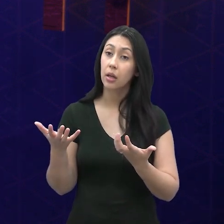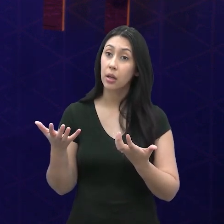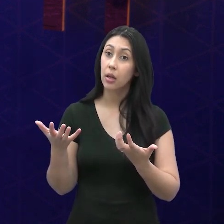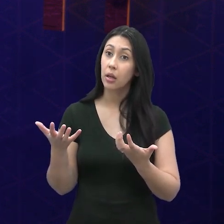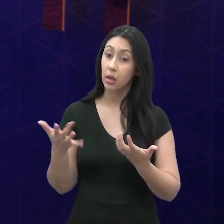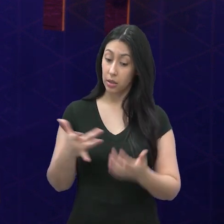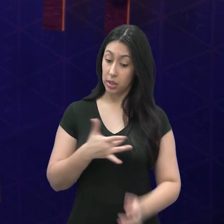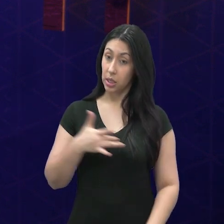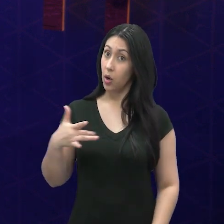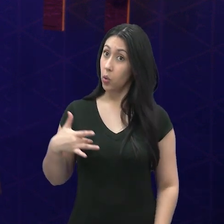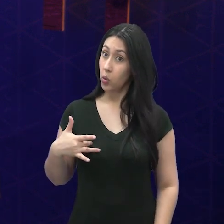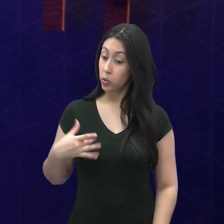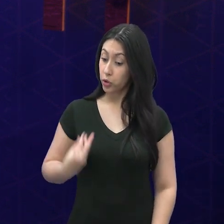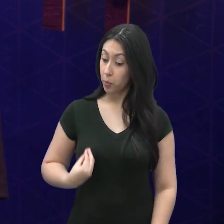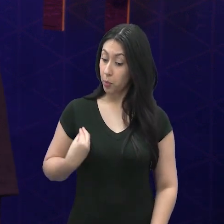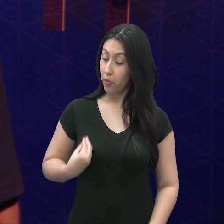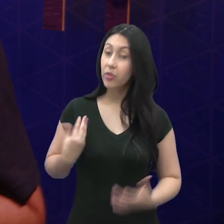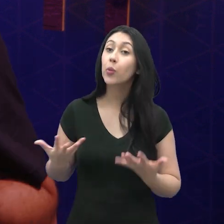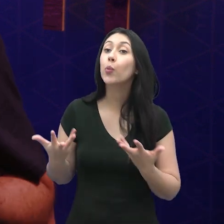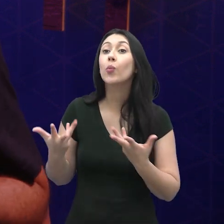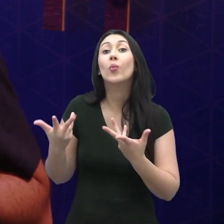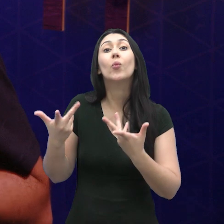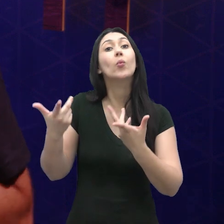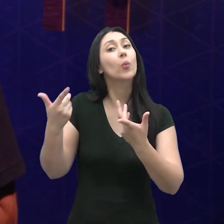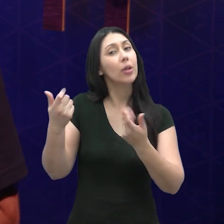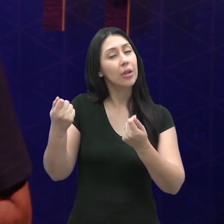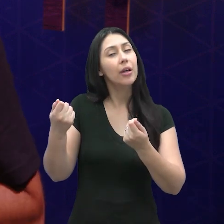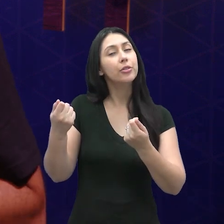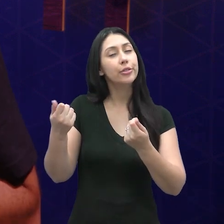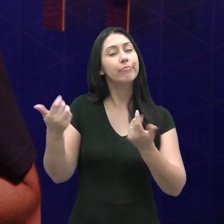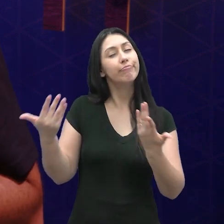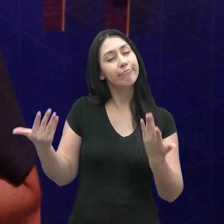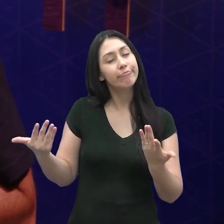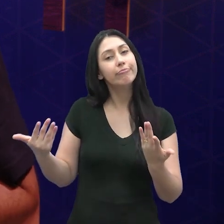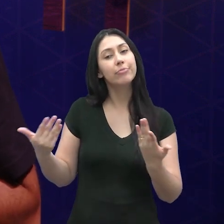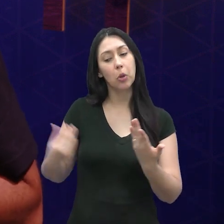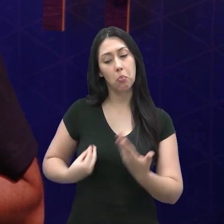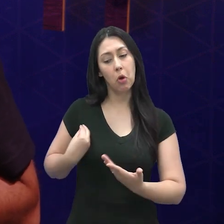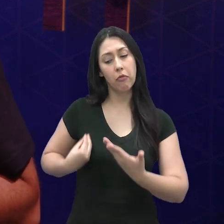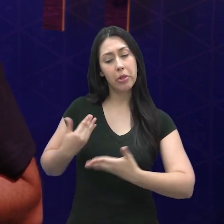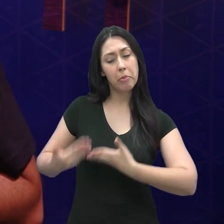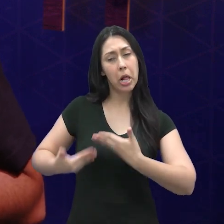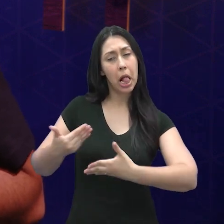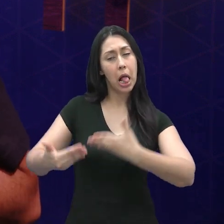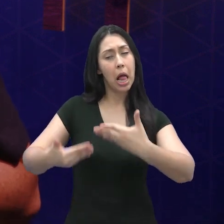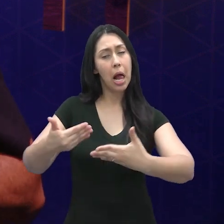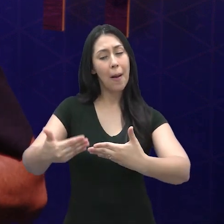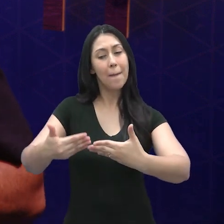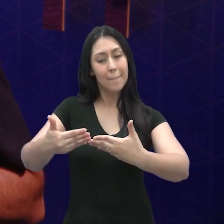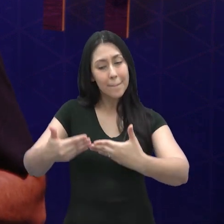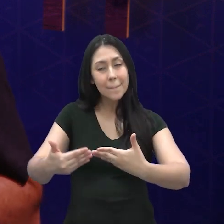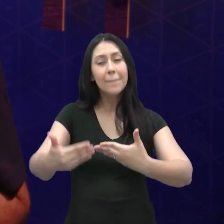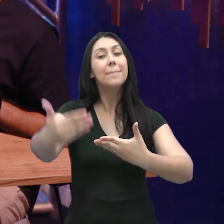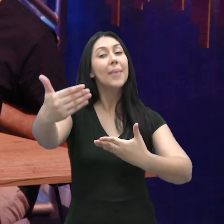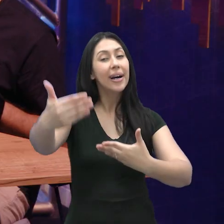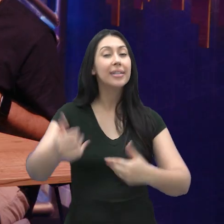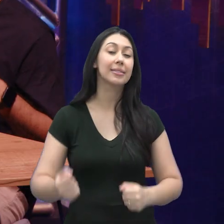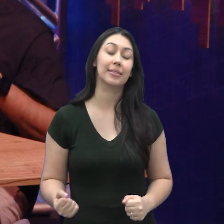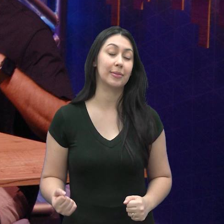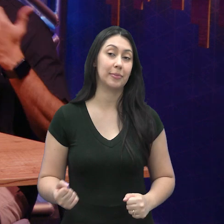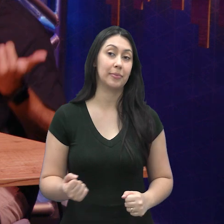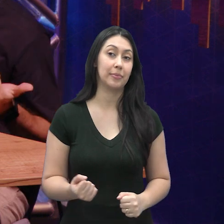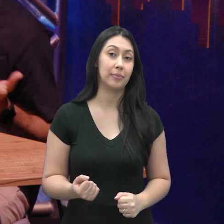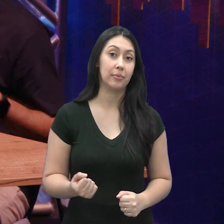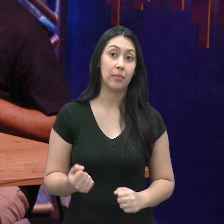essa saúde, essa melhor qualidade de vida, inevitavelmente a gente vai vivendo mais, né? Então, a gente